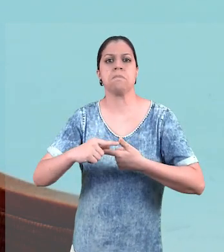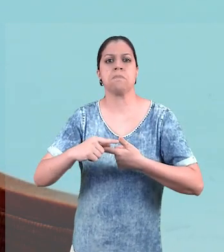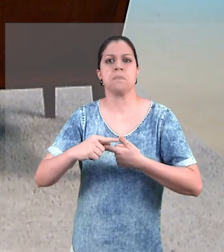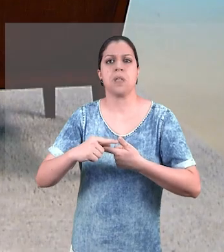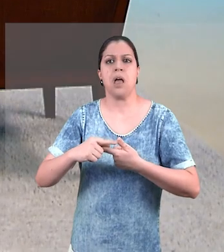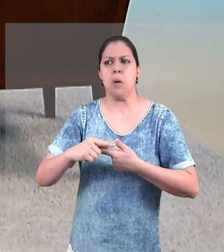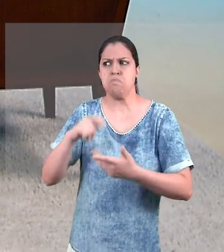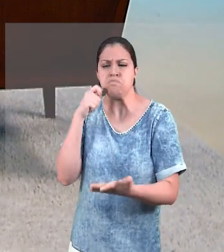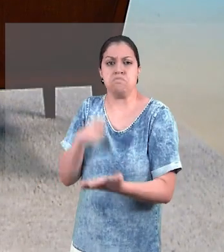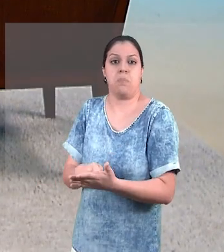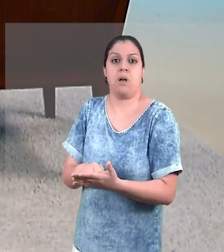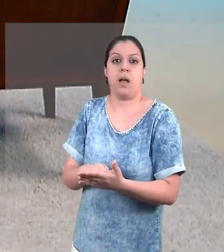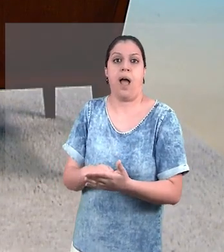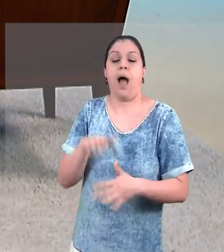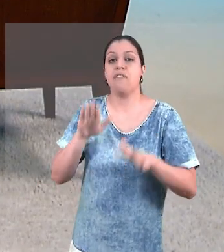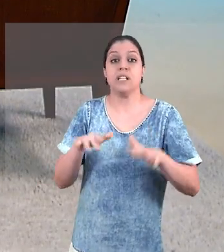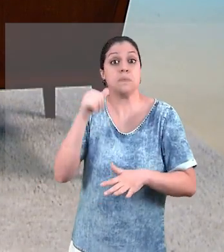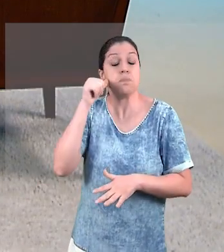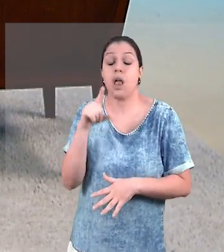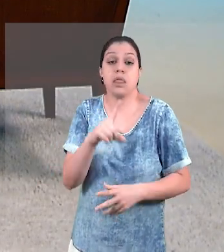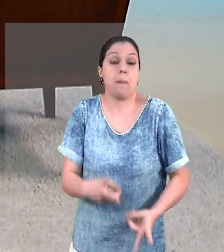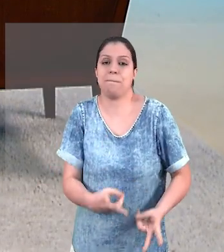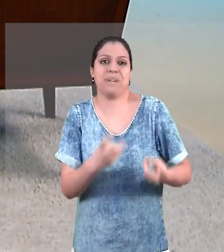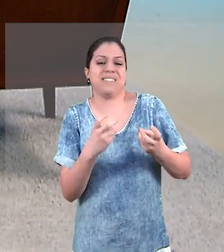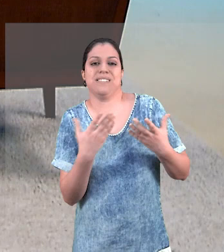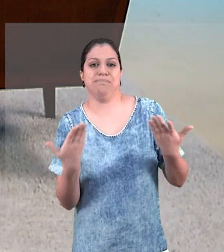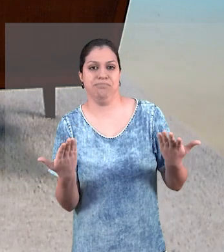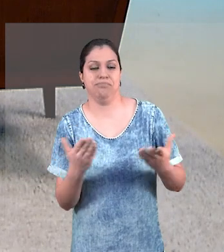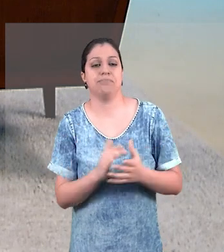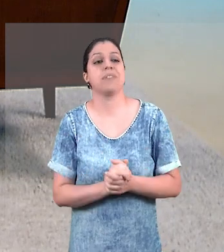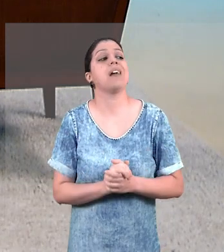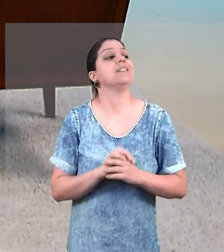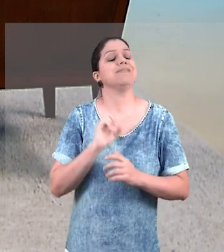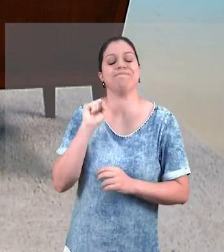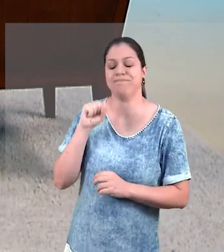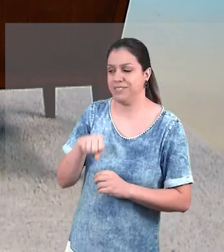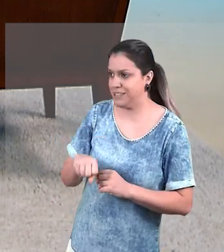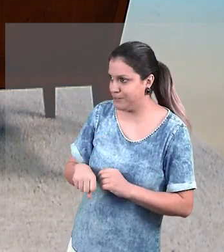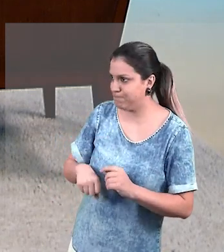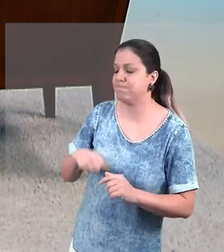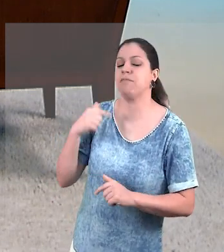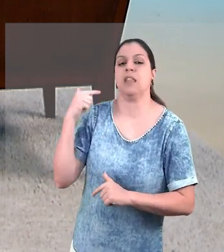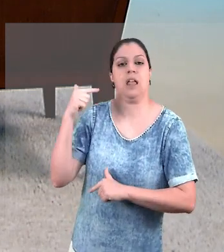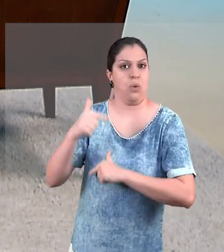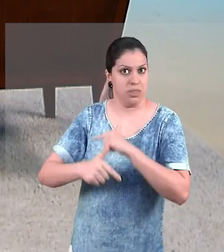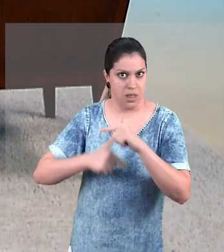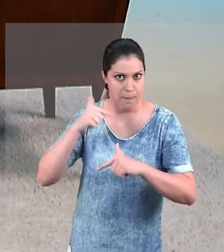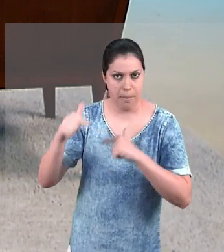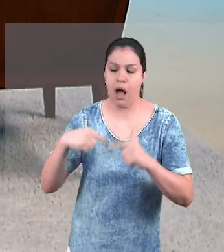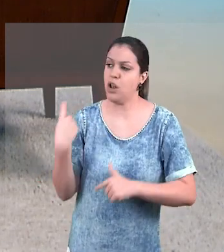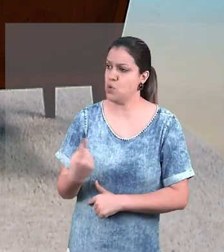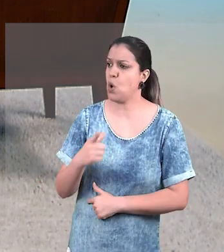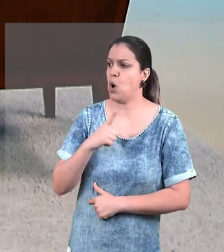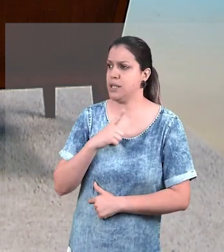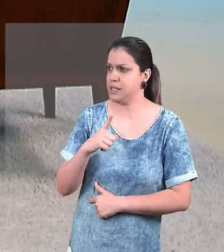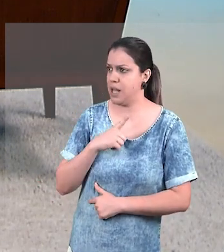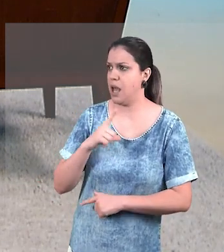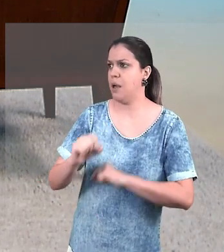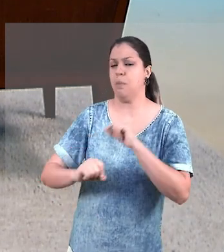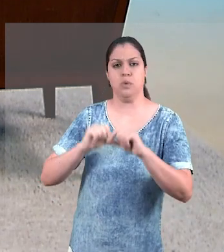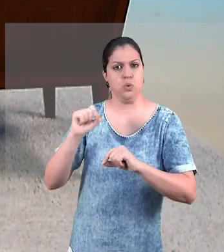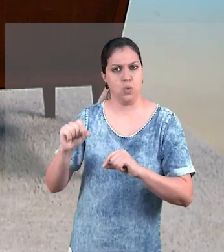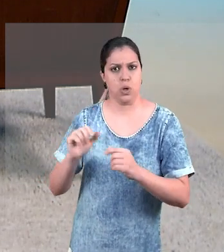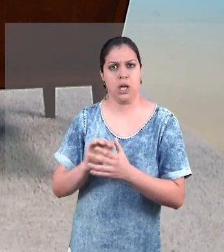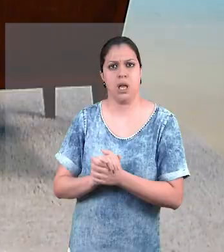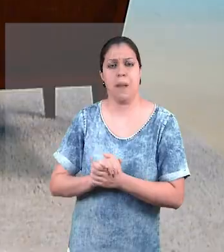as mulheres elas captam. Exatamente. E esse é um trabalho que nós temos, né, que